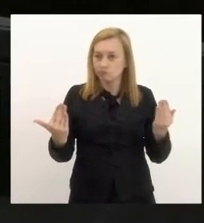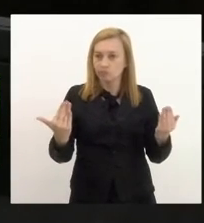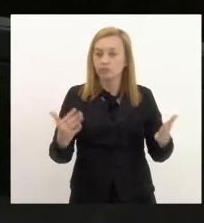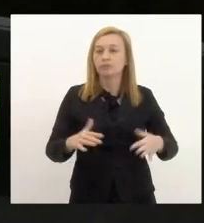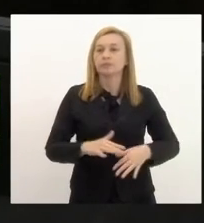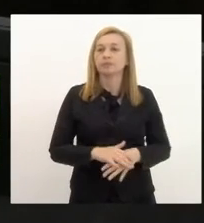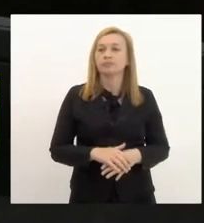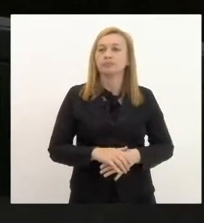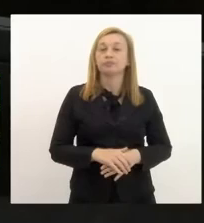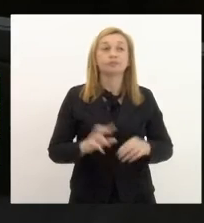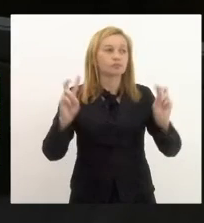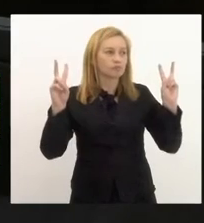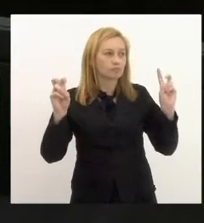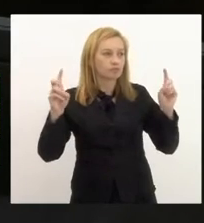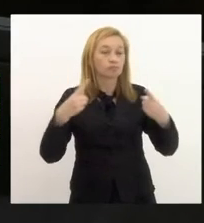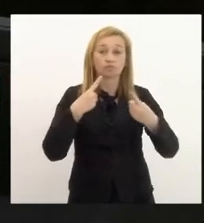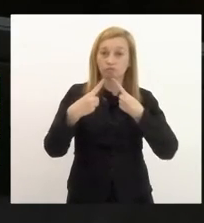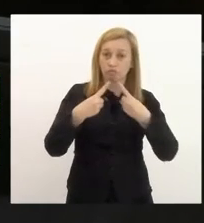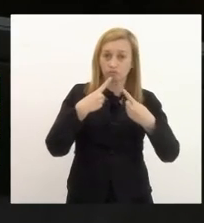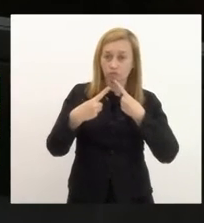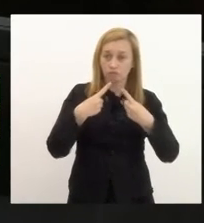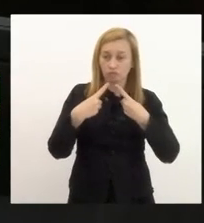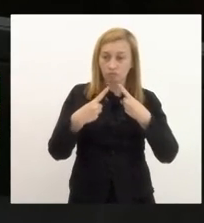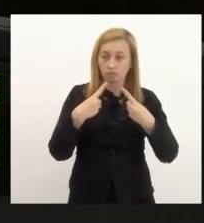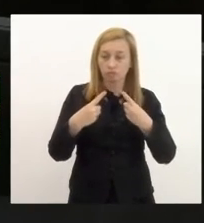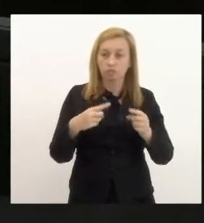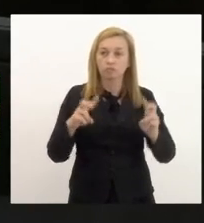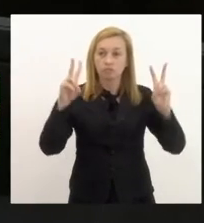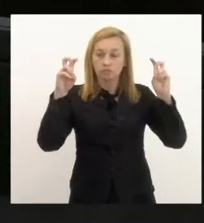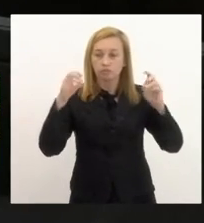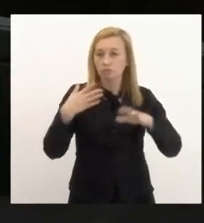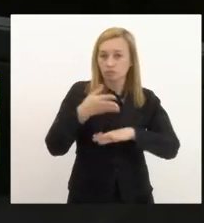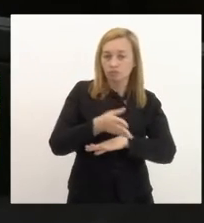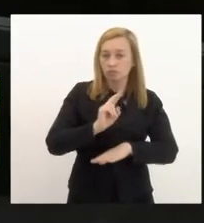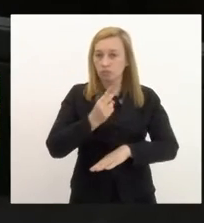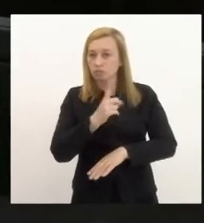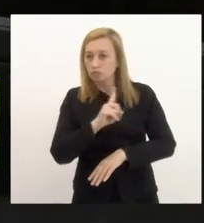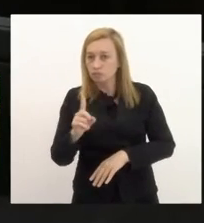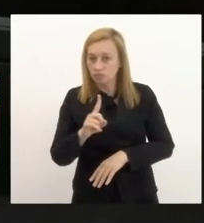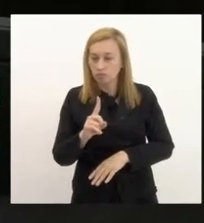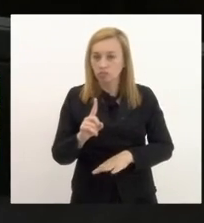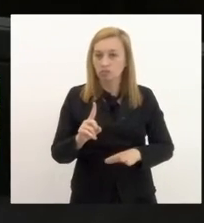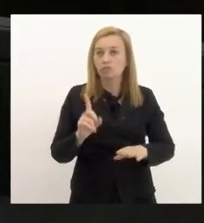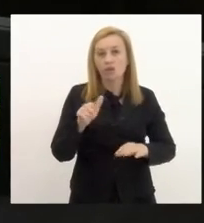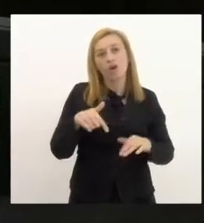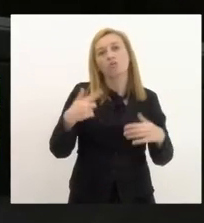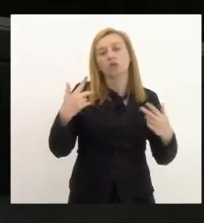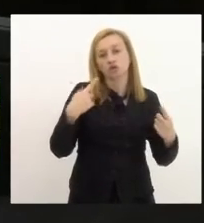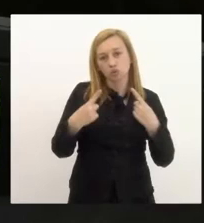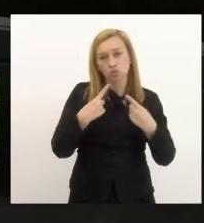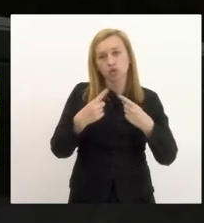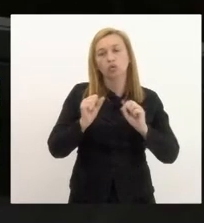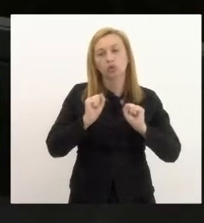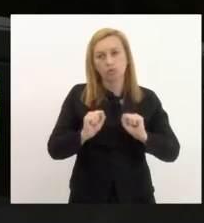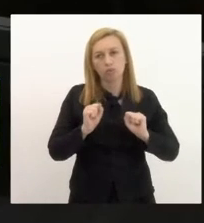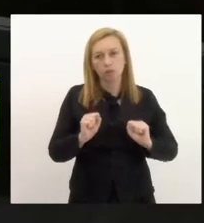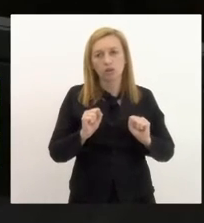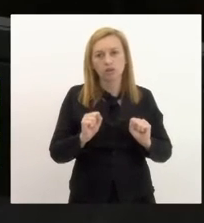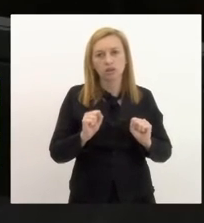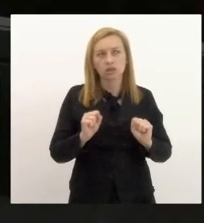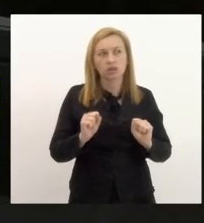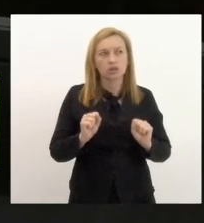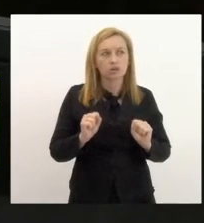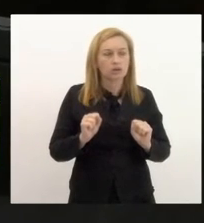com a questão da discussão sobre entrar ou não no regime onde que são que pode ser posta